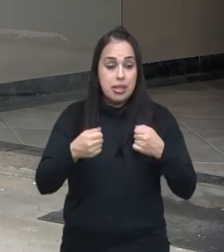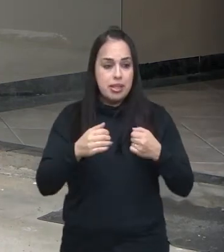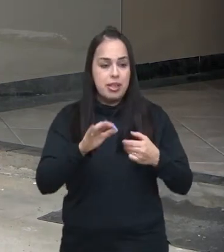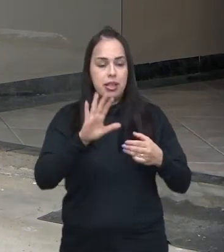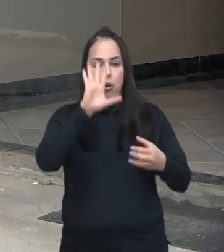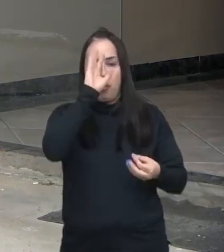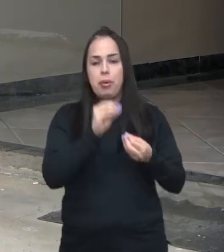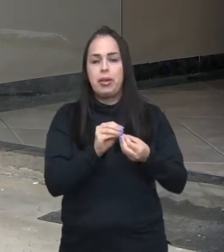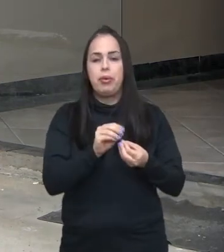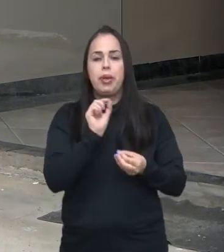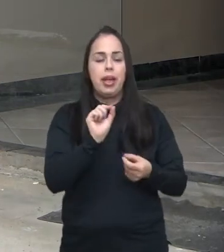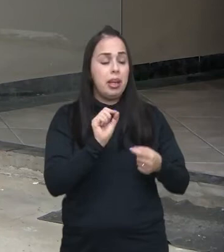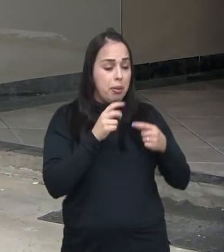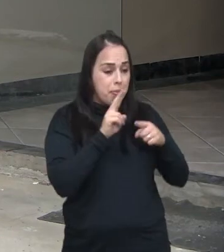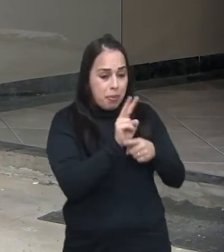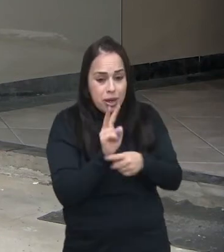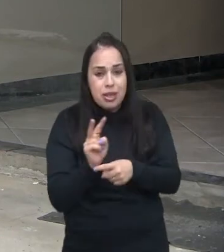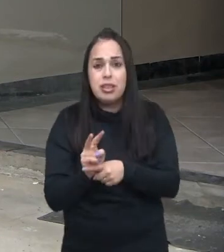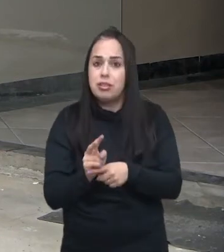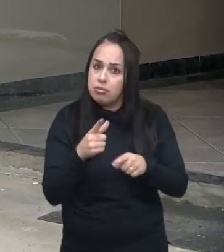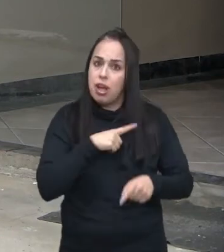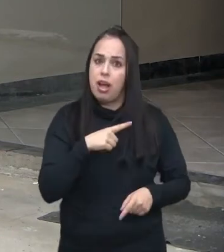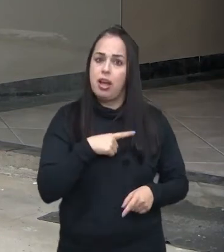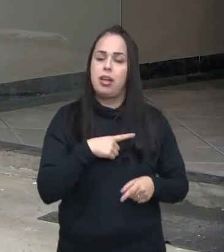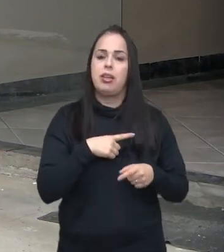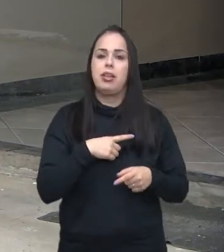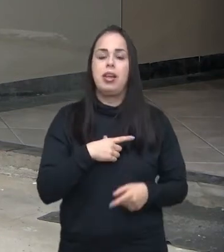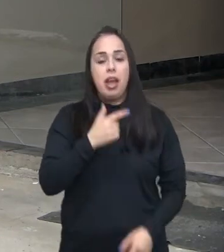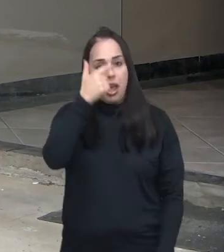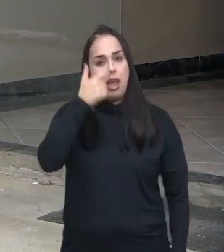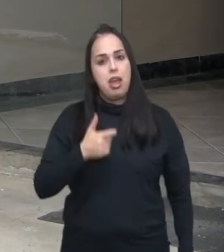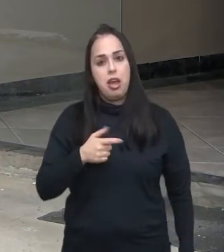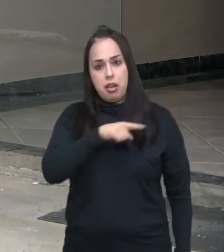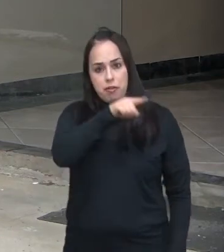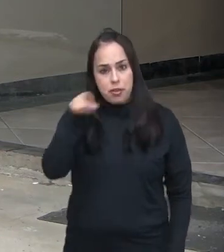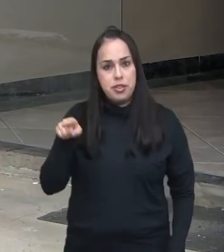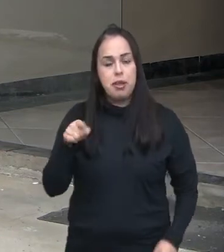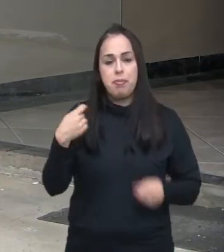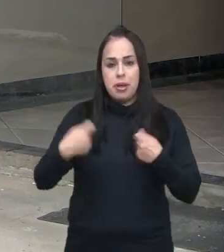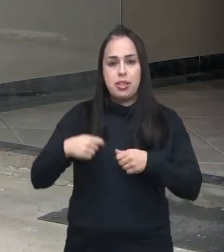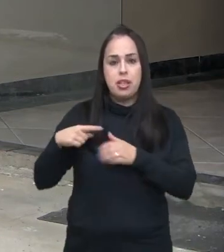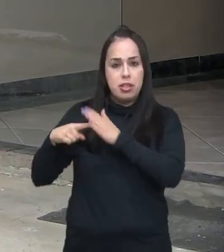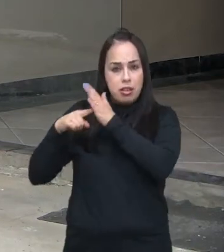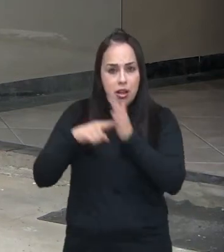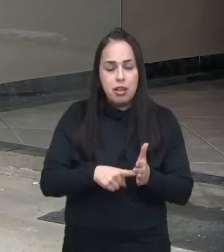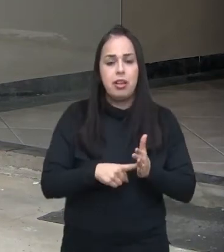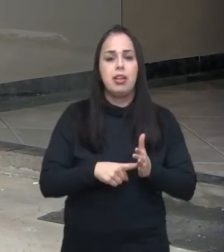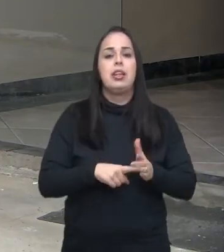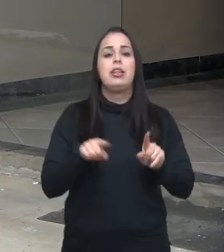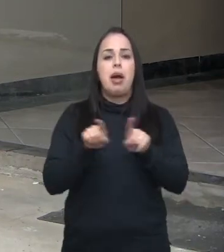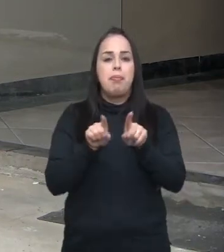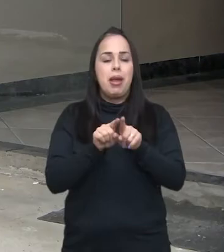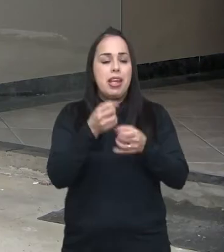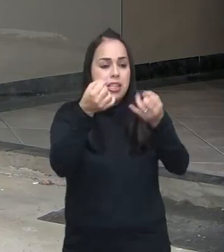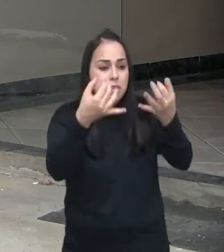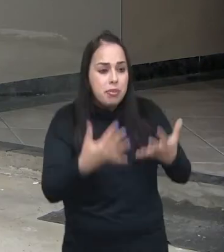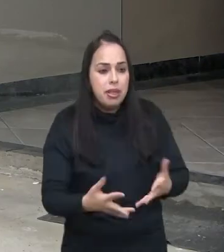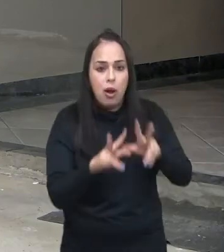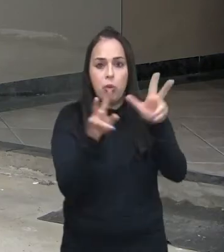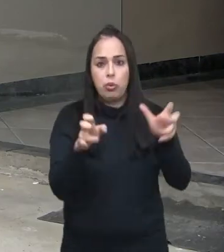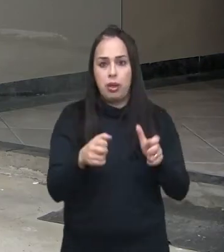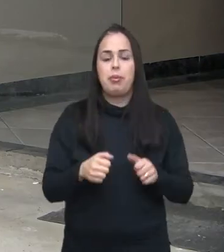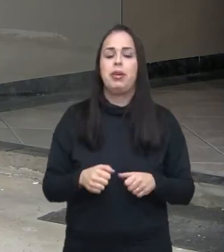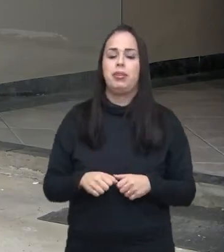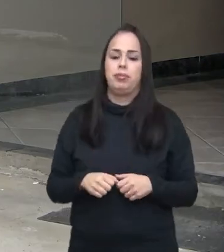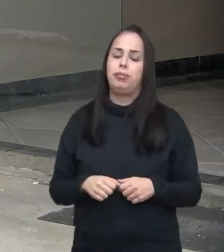que existe uma rede de proteção. Elas precisam de uma voz. E essa voz é eu e você. Por isso que nós precisamos falar